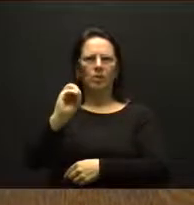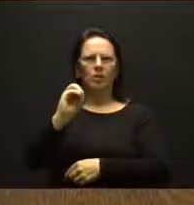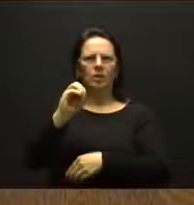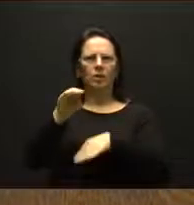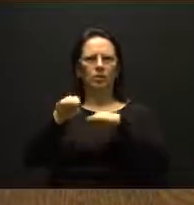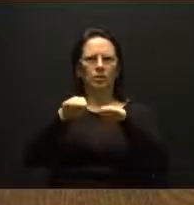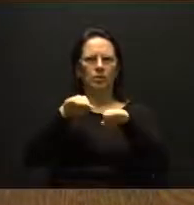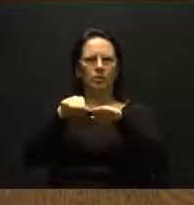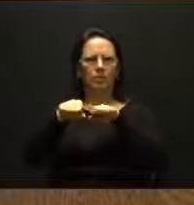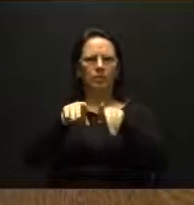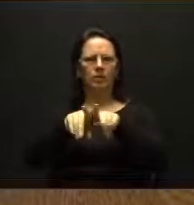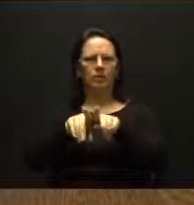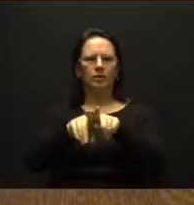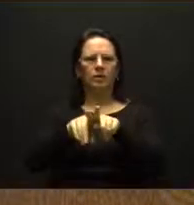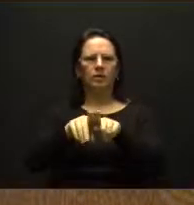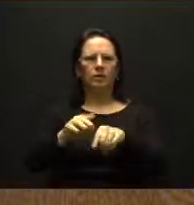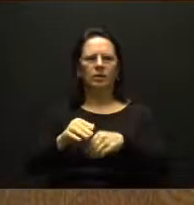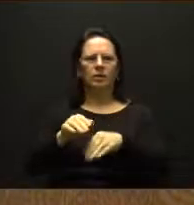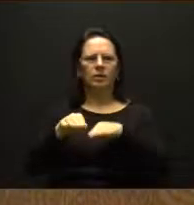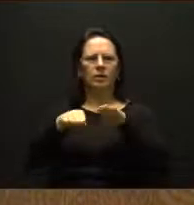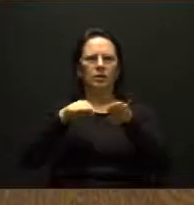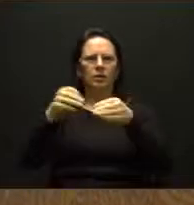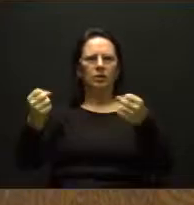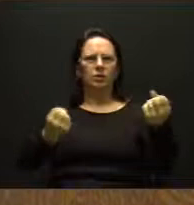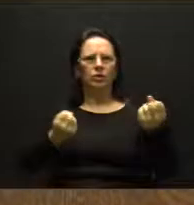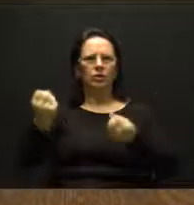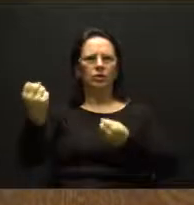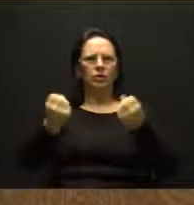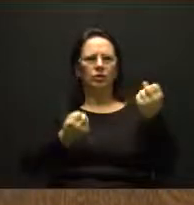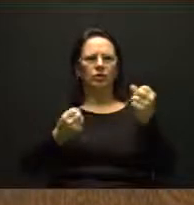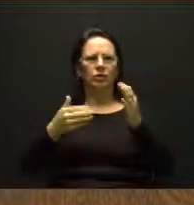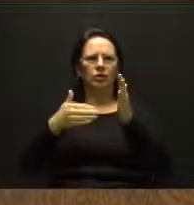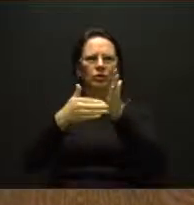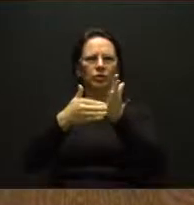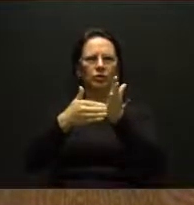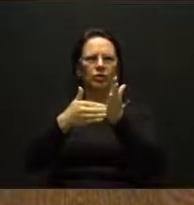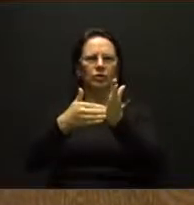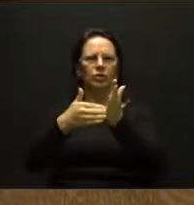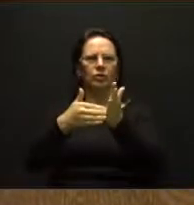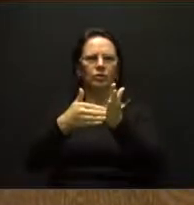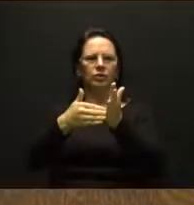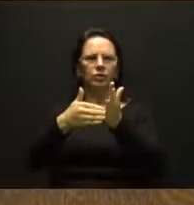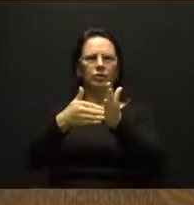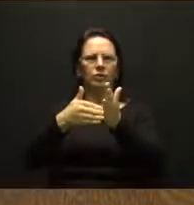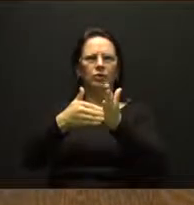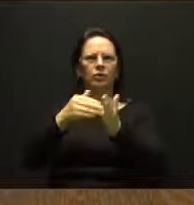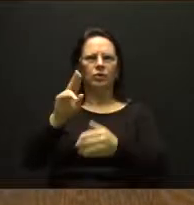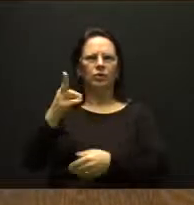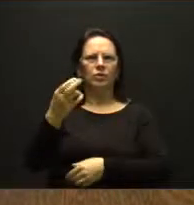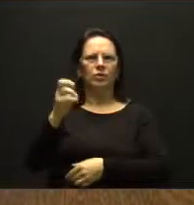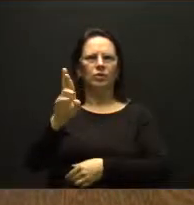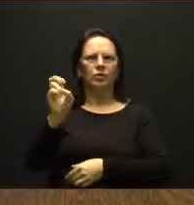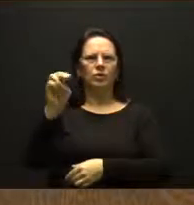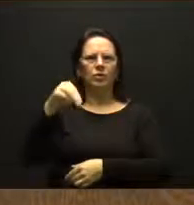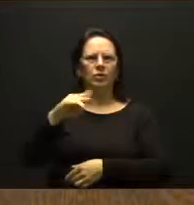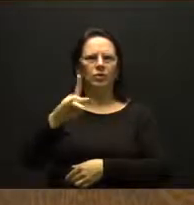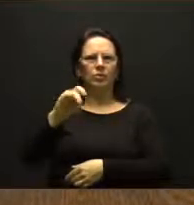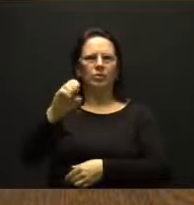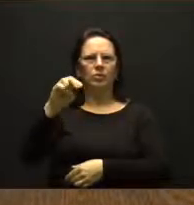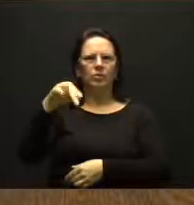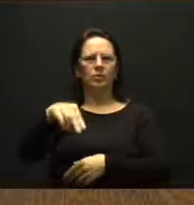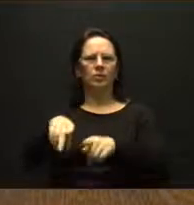realização de carretas estacionadas que obstrui tráfego de veículos na avenida embora a gente entende de março em